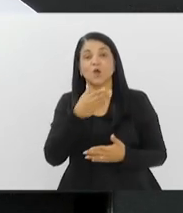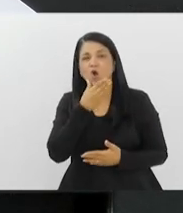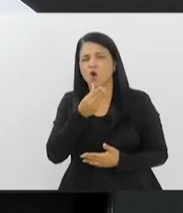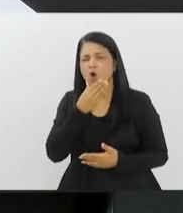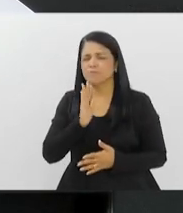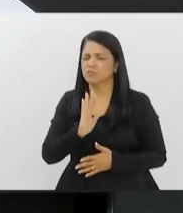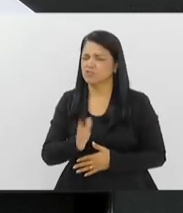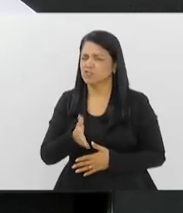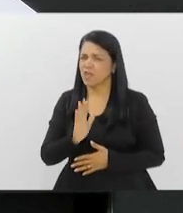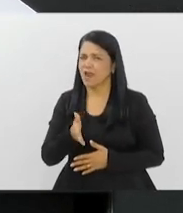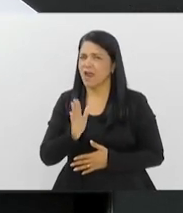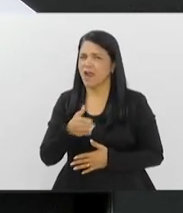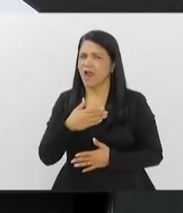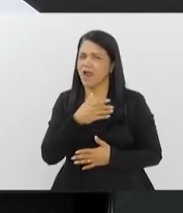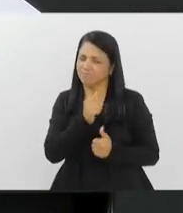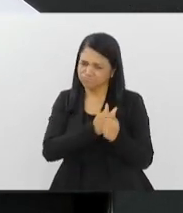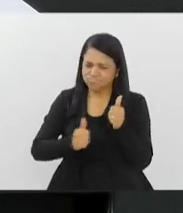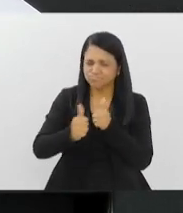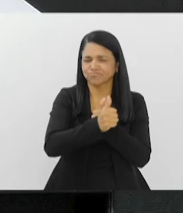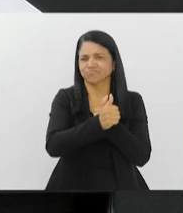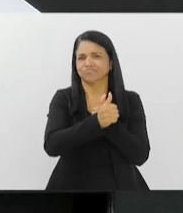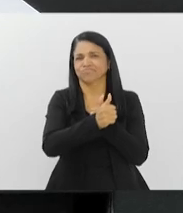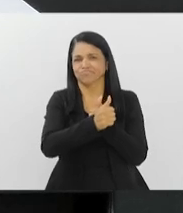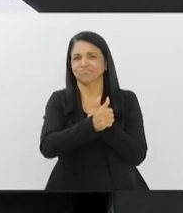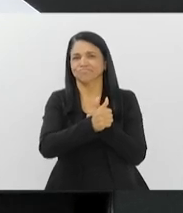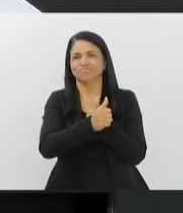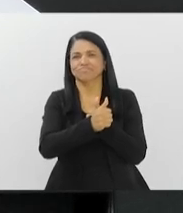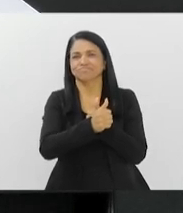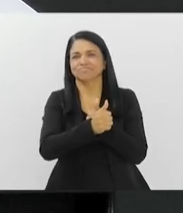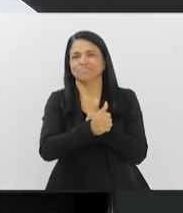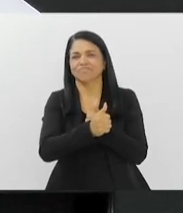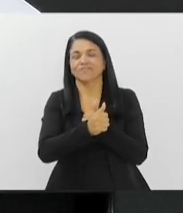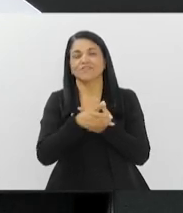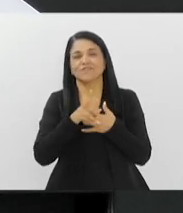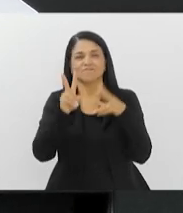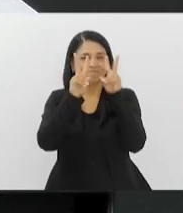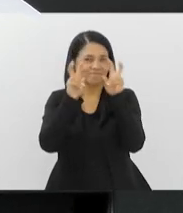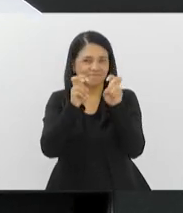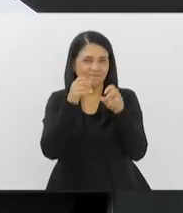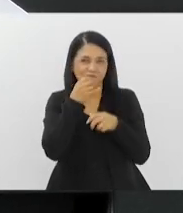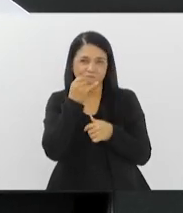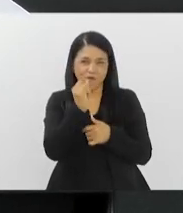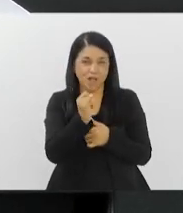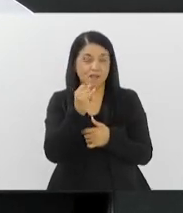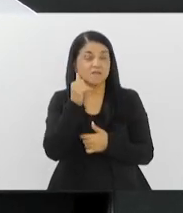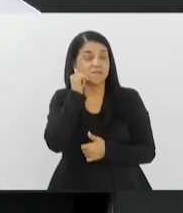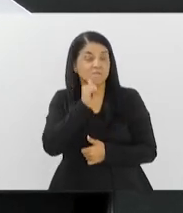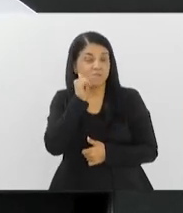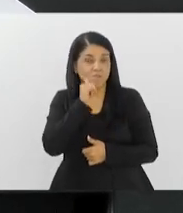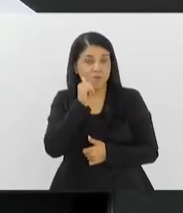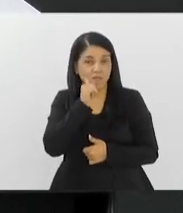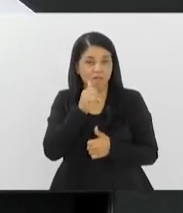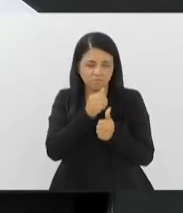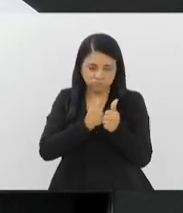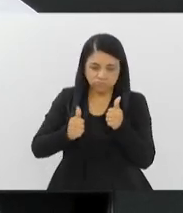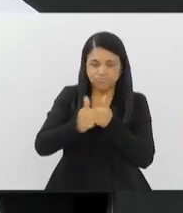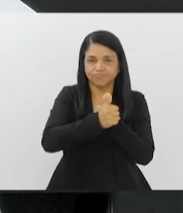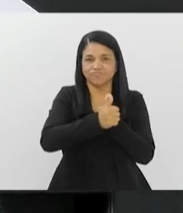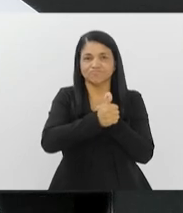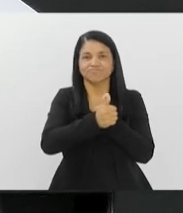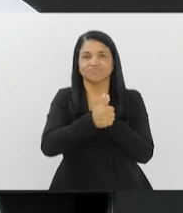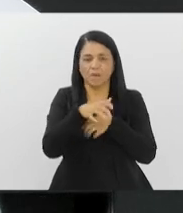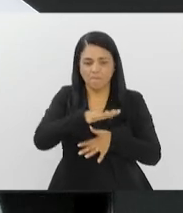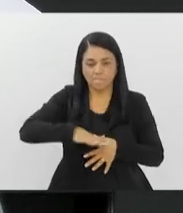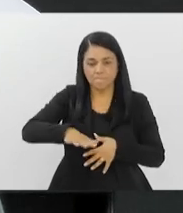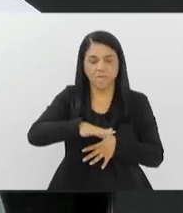já estão aí, sempre estiveram. Quando a gente fala sobre puxar as mulheres mais para os espaços de poder,